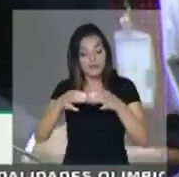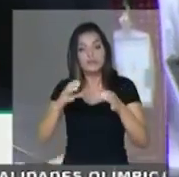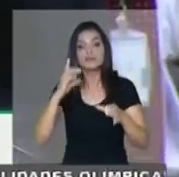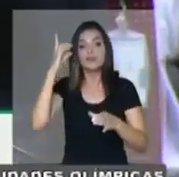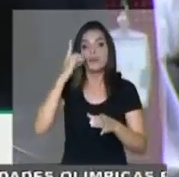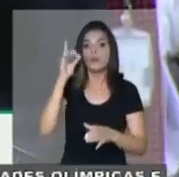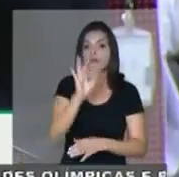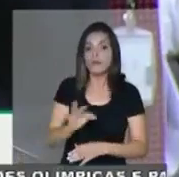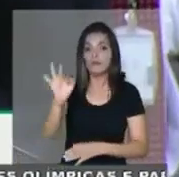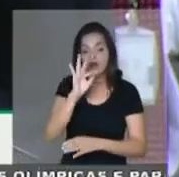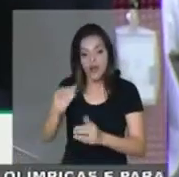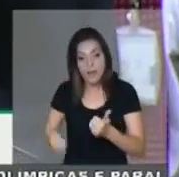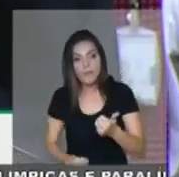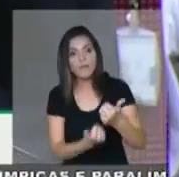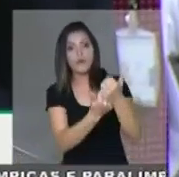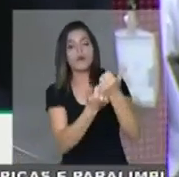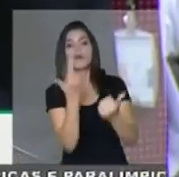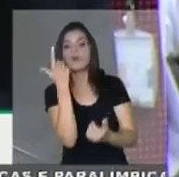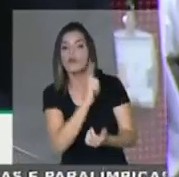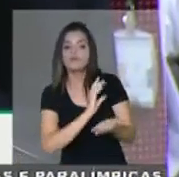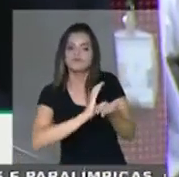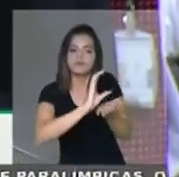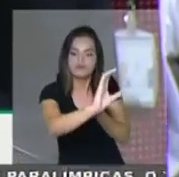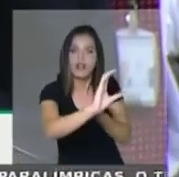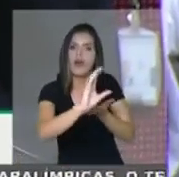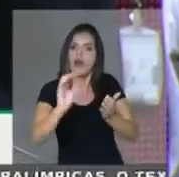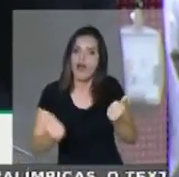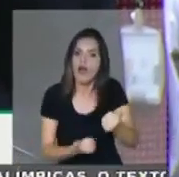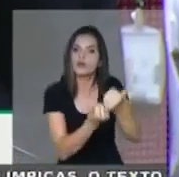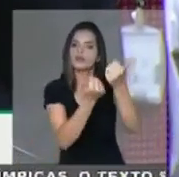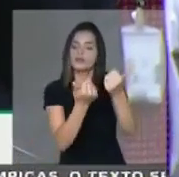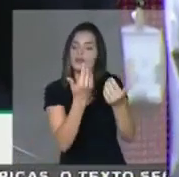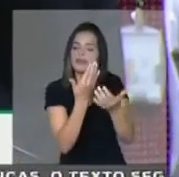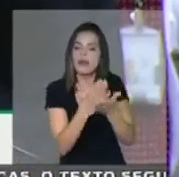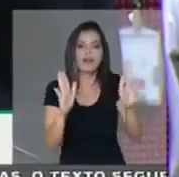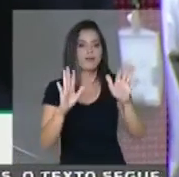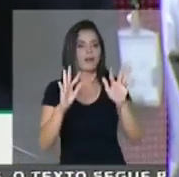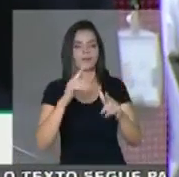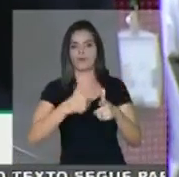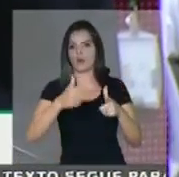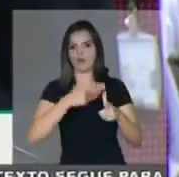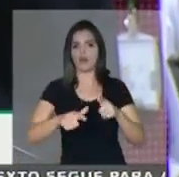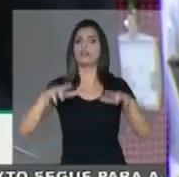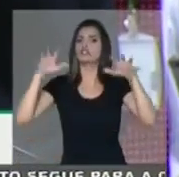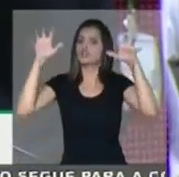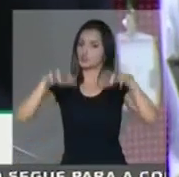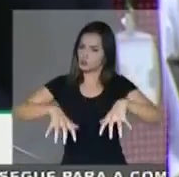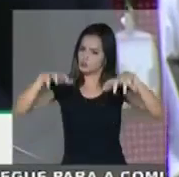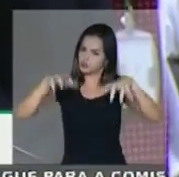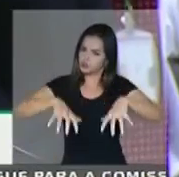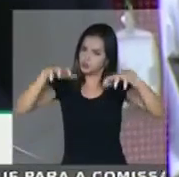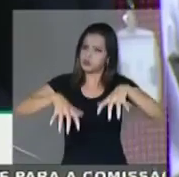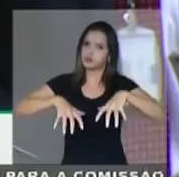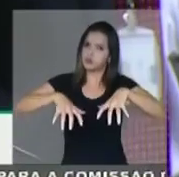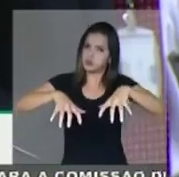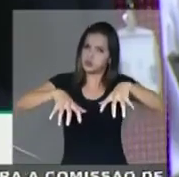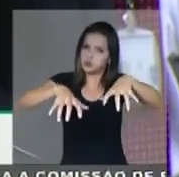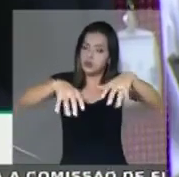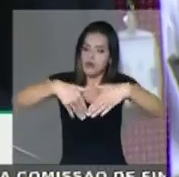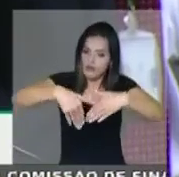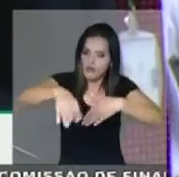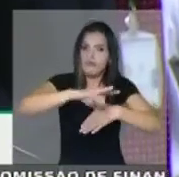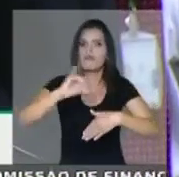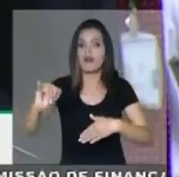federal para que nós levemos o auxílio necessário para estancar esse problema. A chuva deve permanecer por mais alguns dias no Espírito Santo e